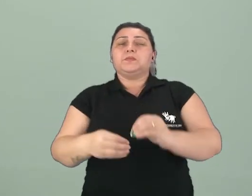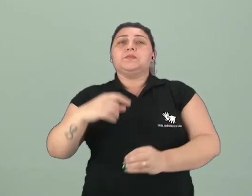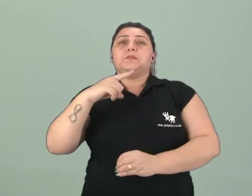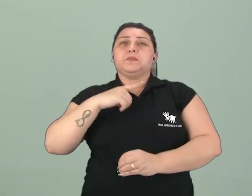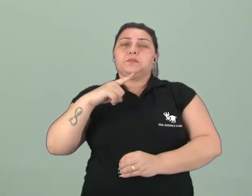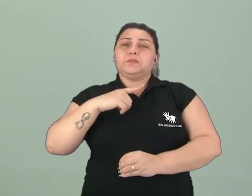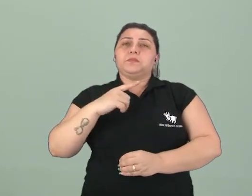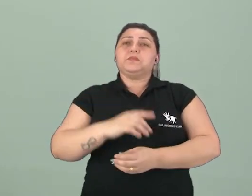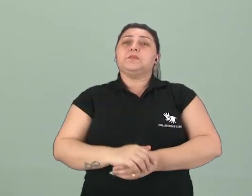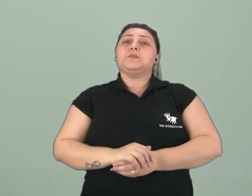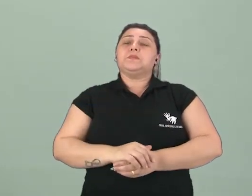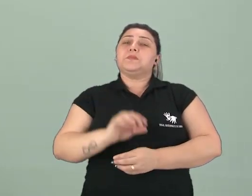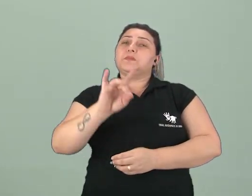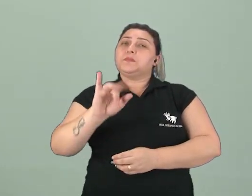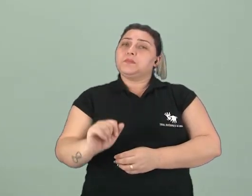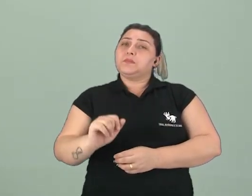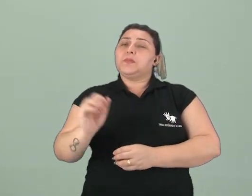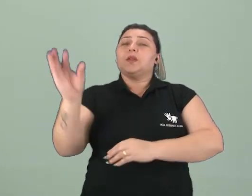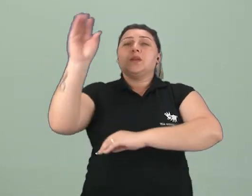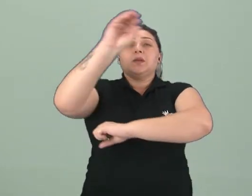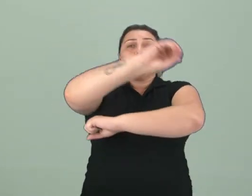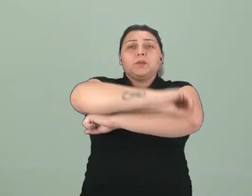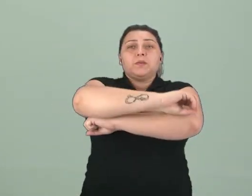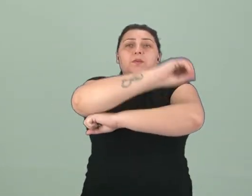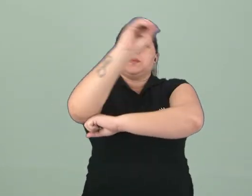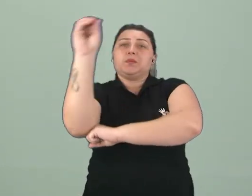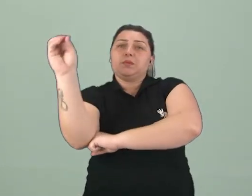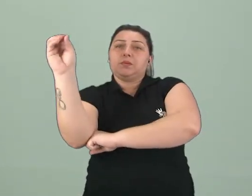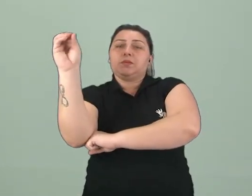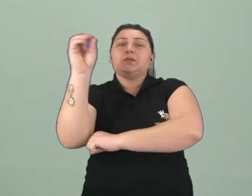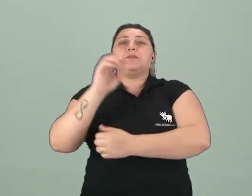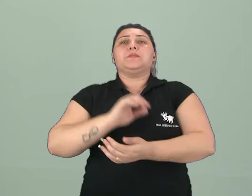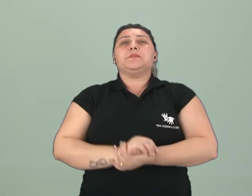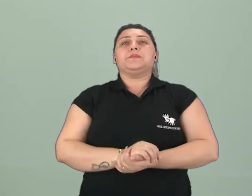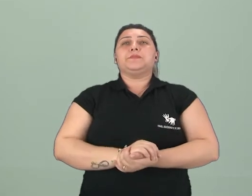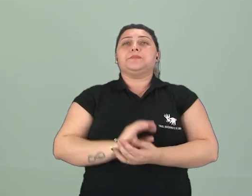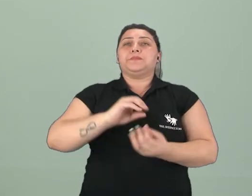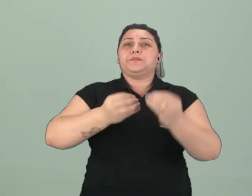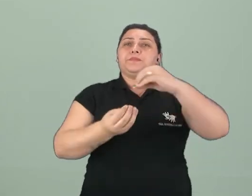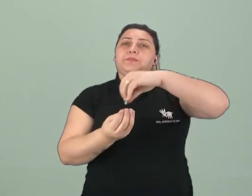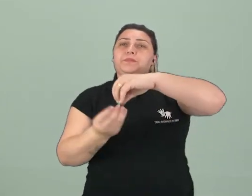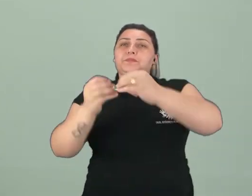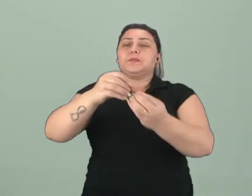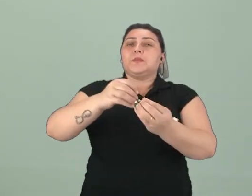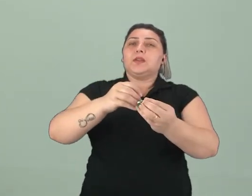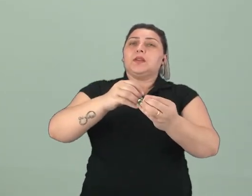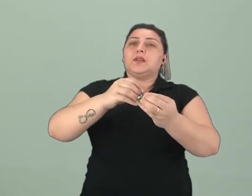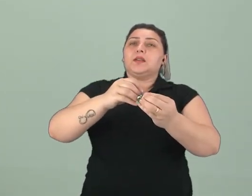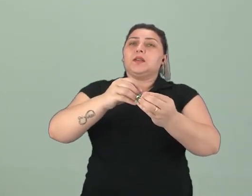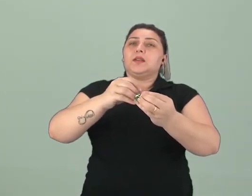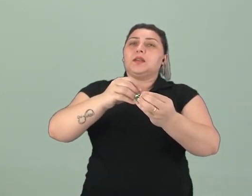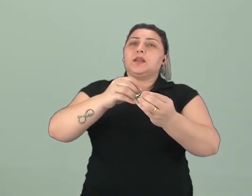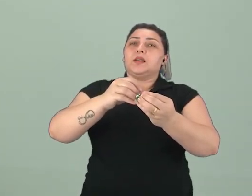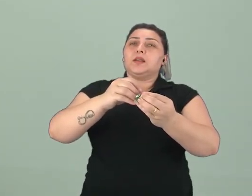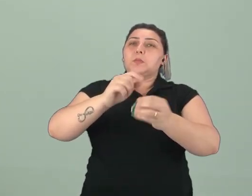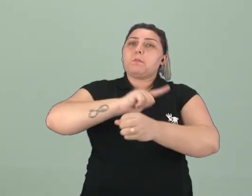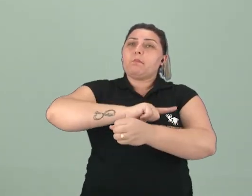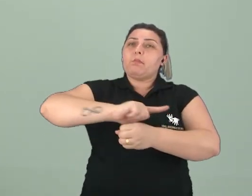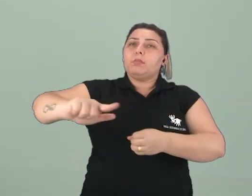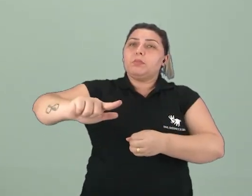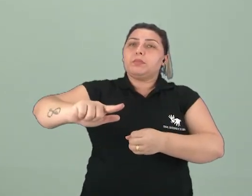ao longo do dia, do nascer e o pôr do sol, em que essa ampulheta se esvaziasse. Ou seja, começava o